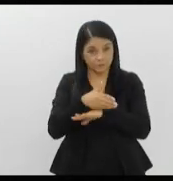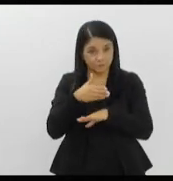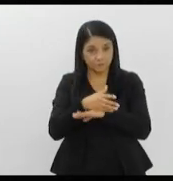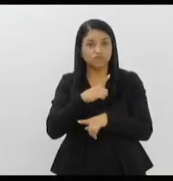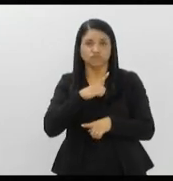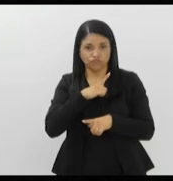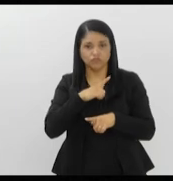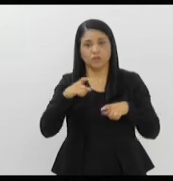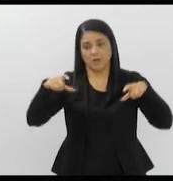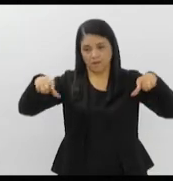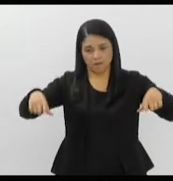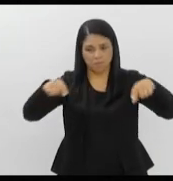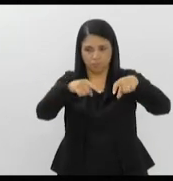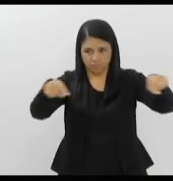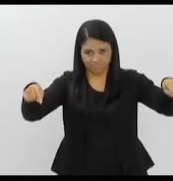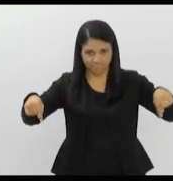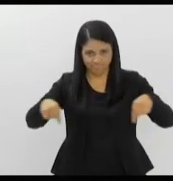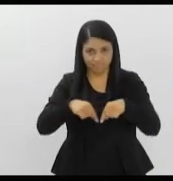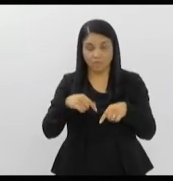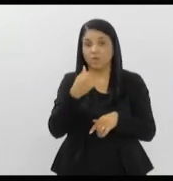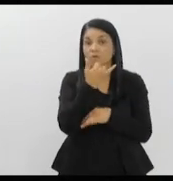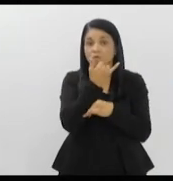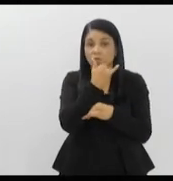campo. Fluminense,